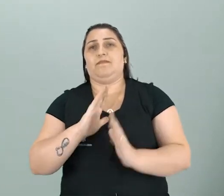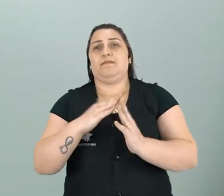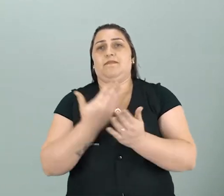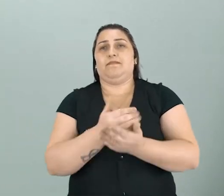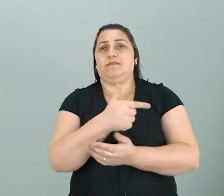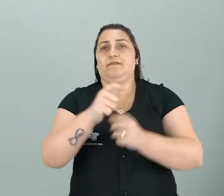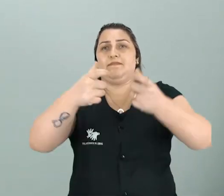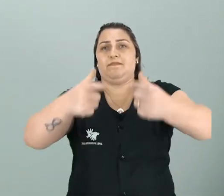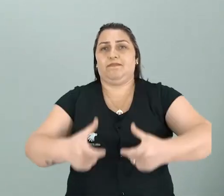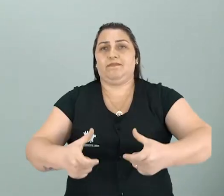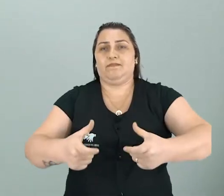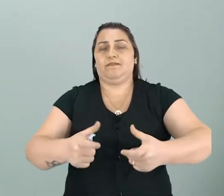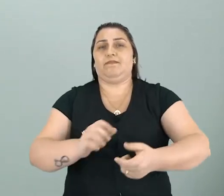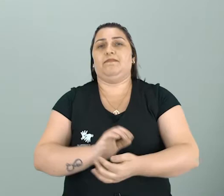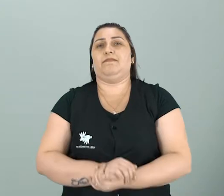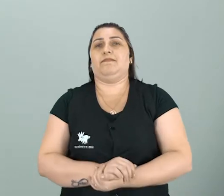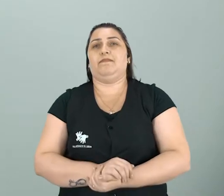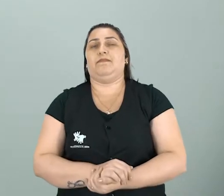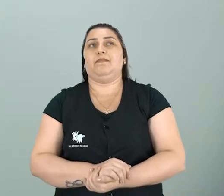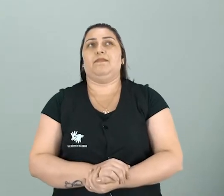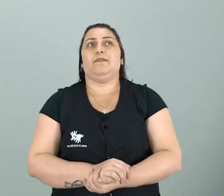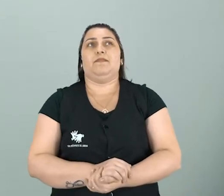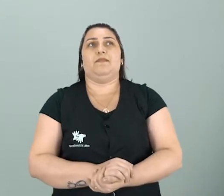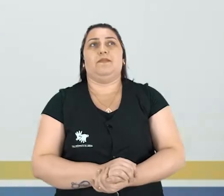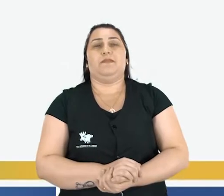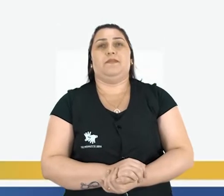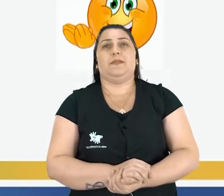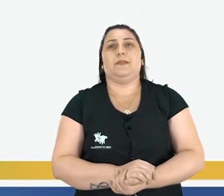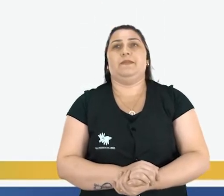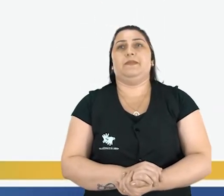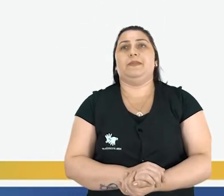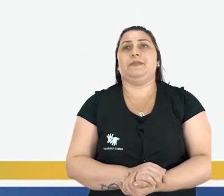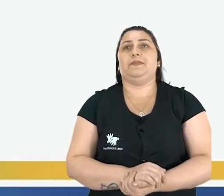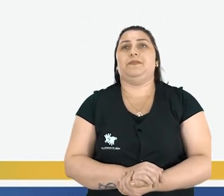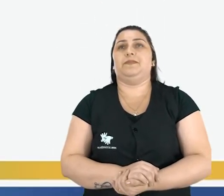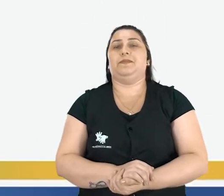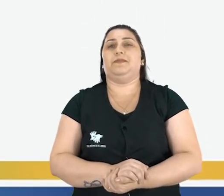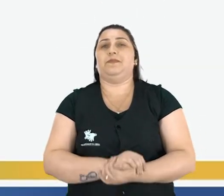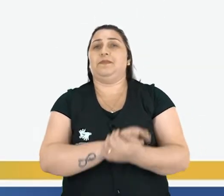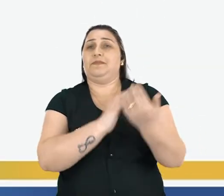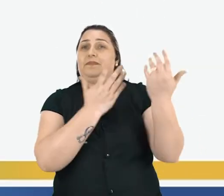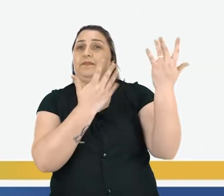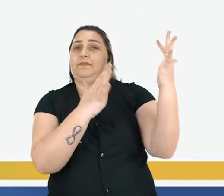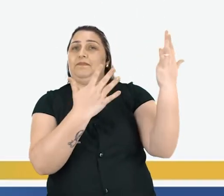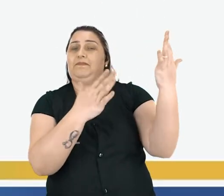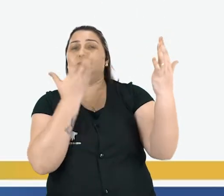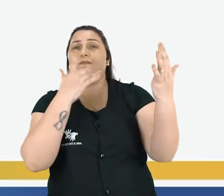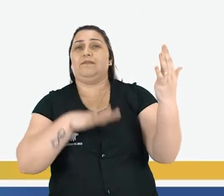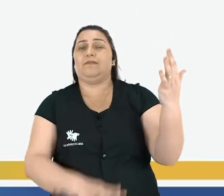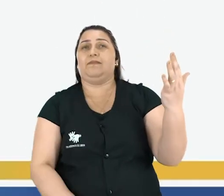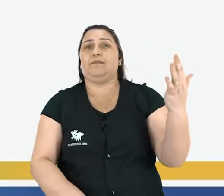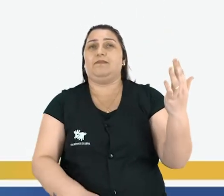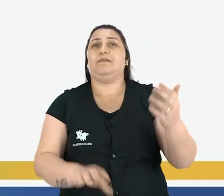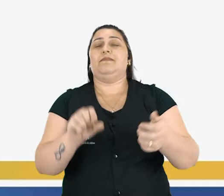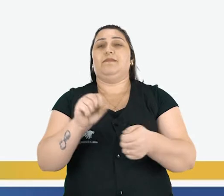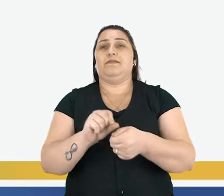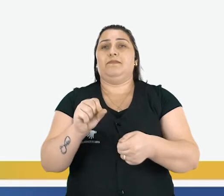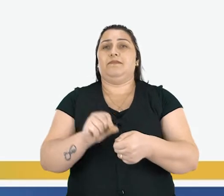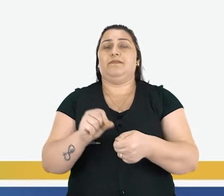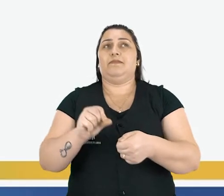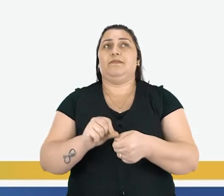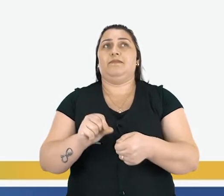não tem essa dependência não tem este espaço é muito bem crianças então